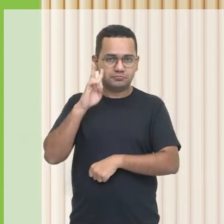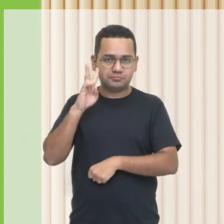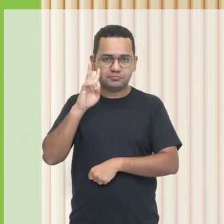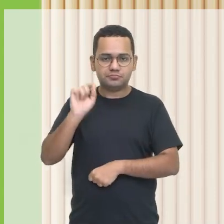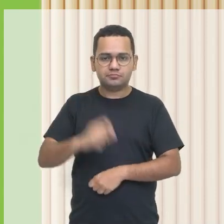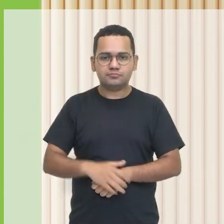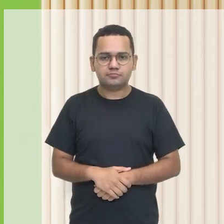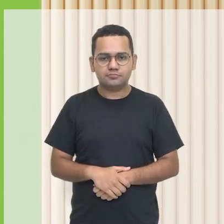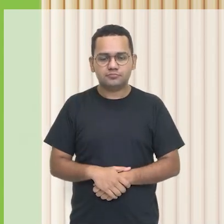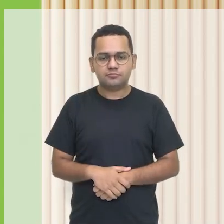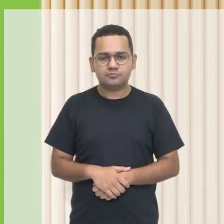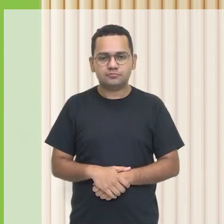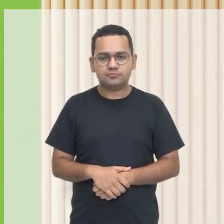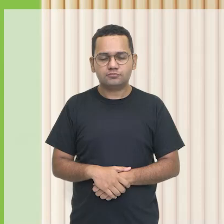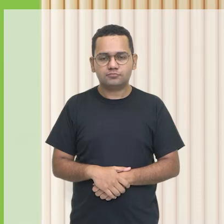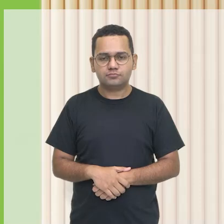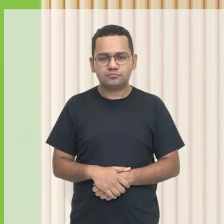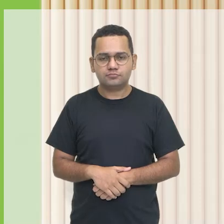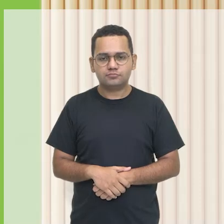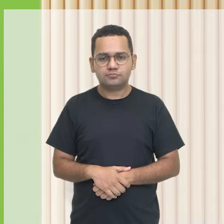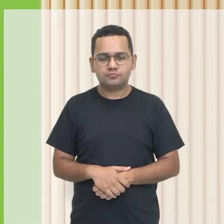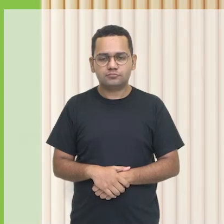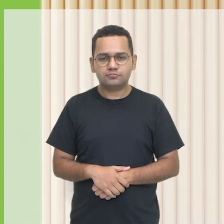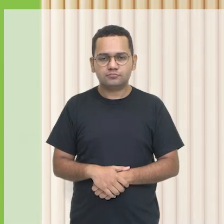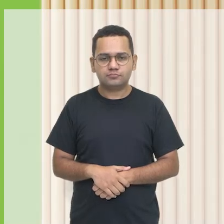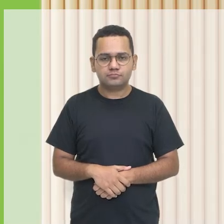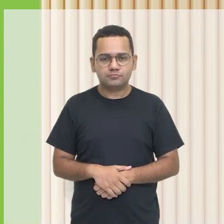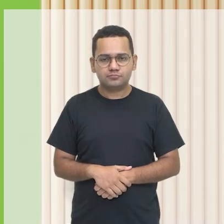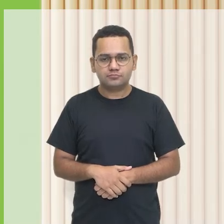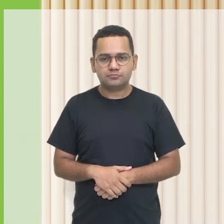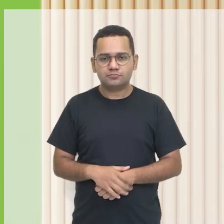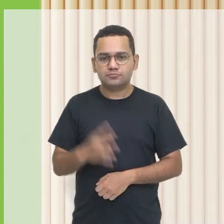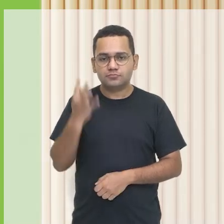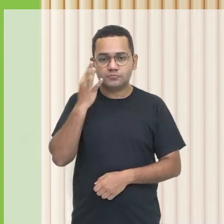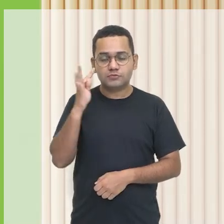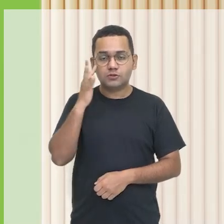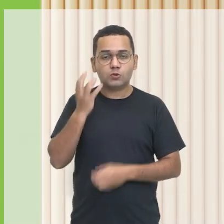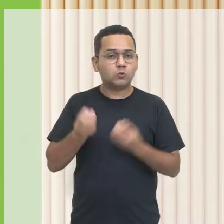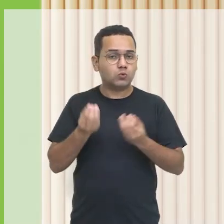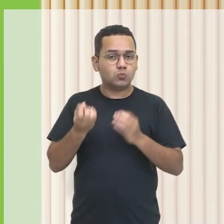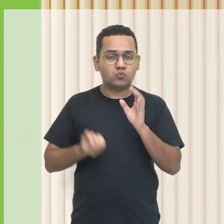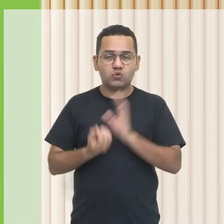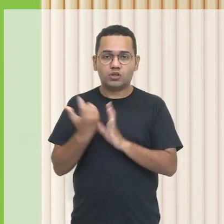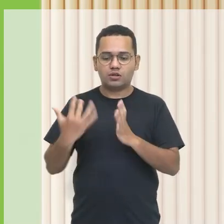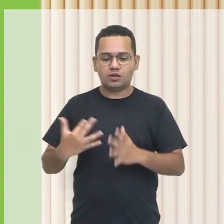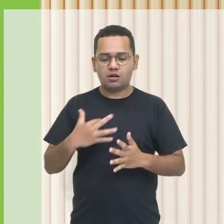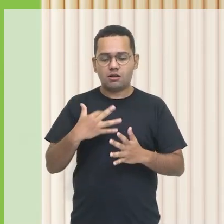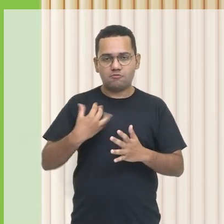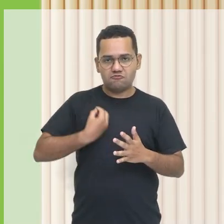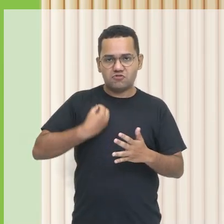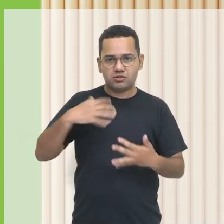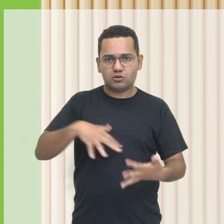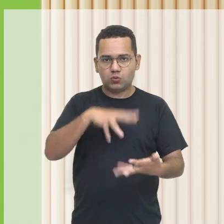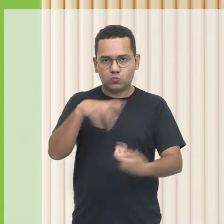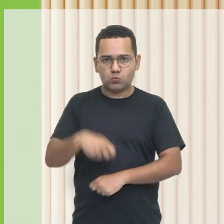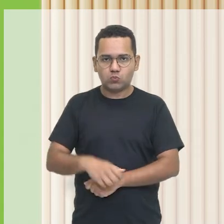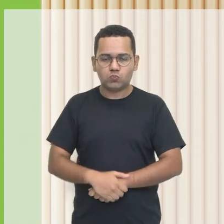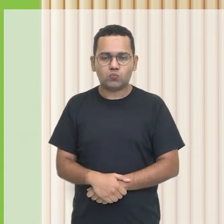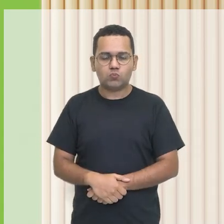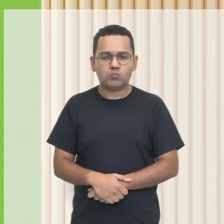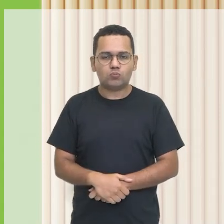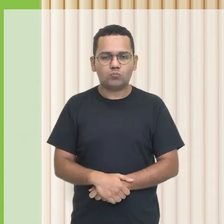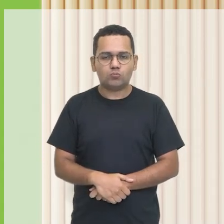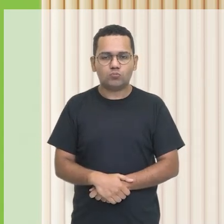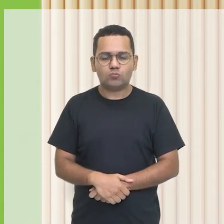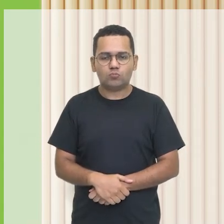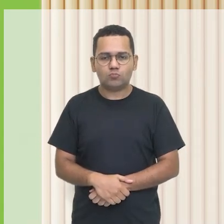teorias, na verdade, da teoria da origem da vida, de como teria surgido a vida, certo?